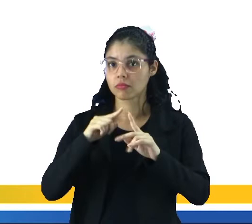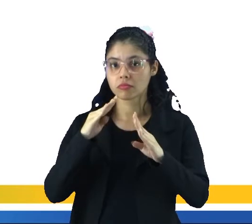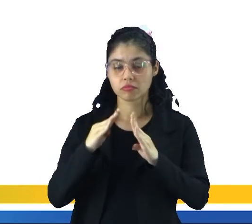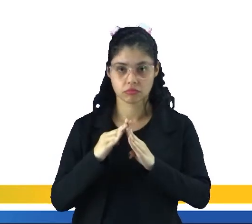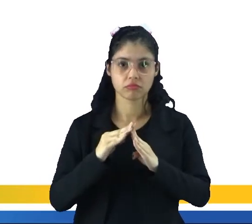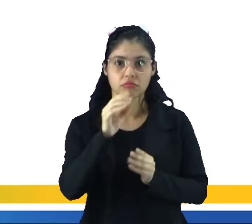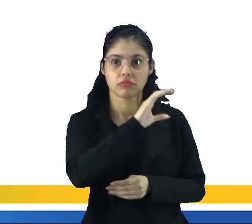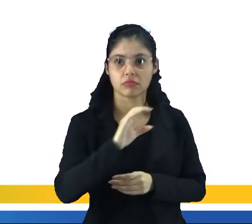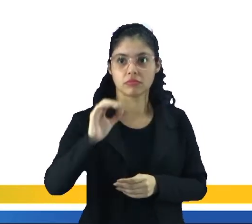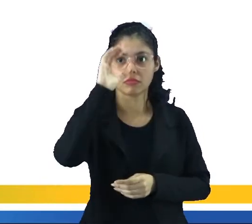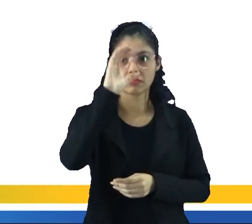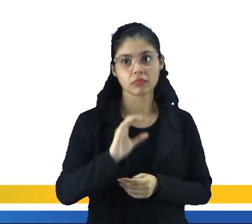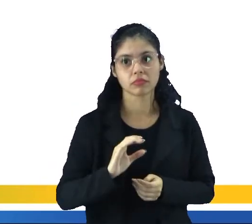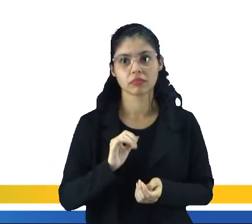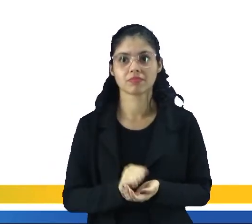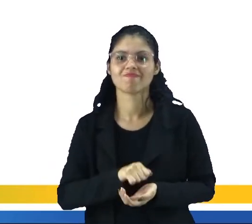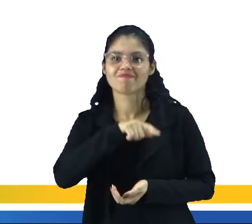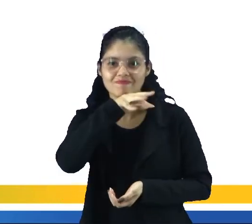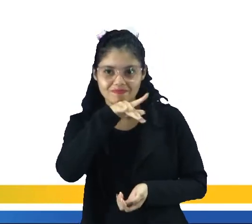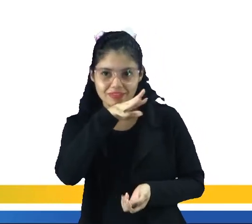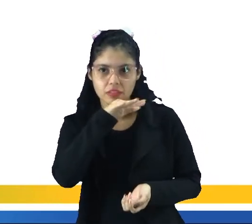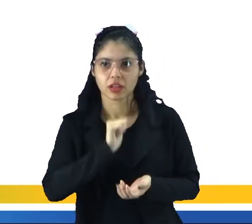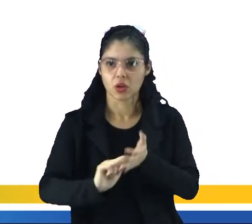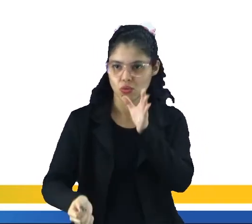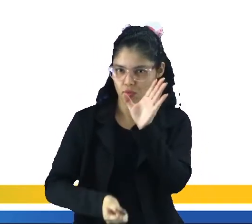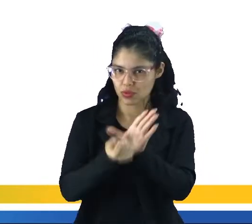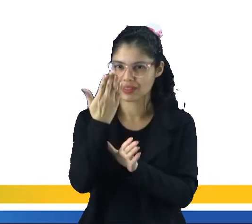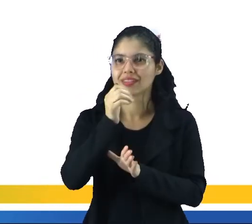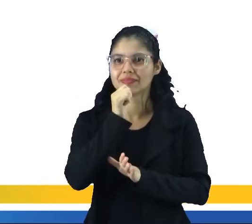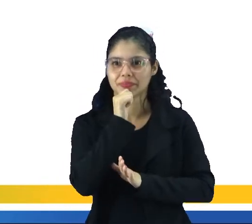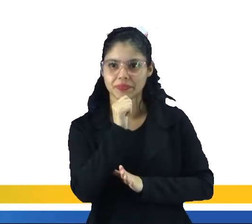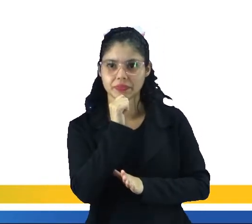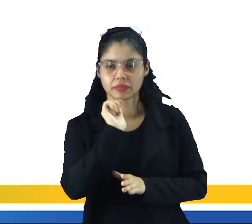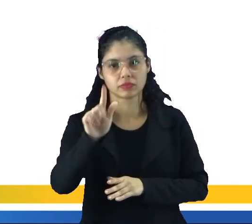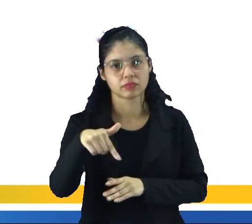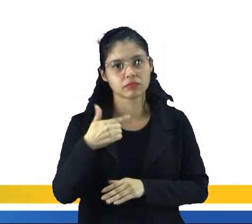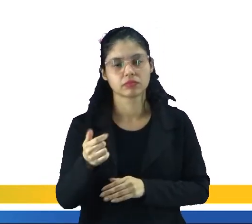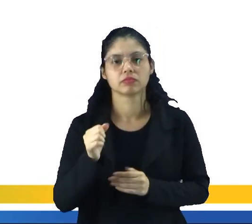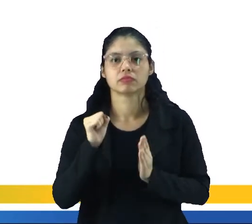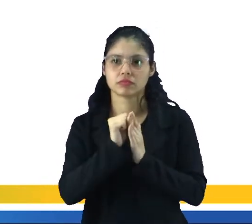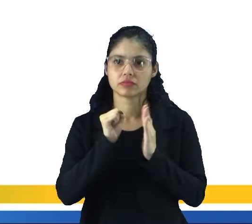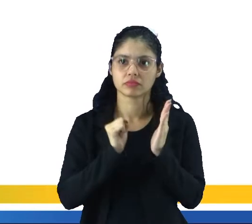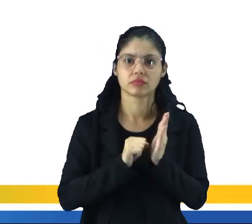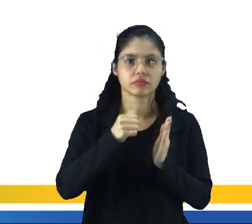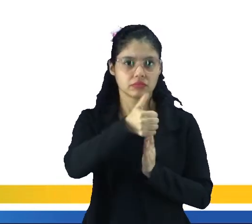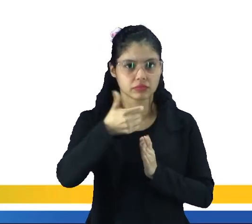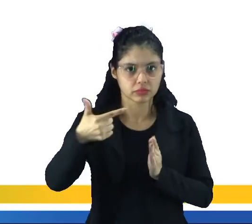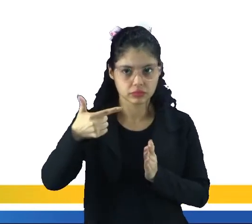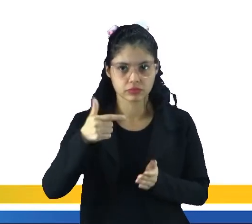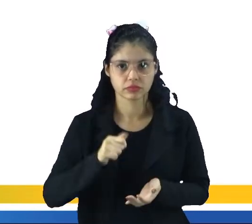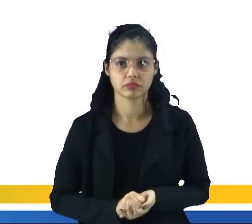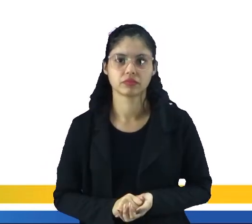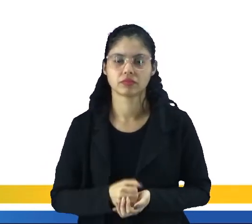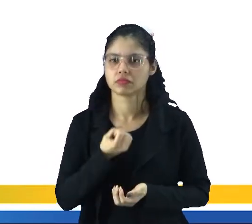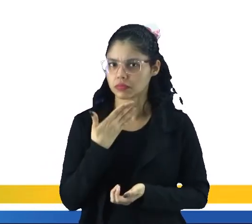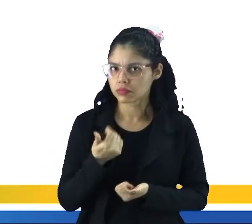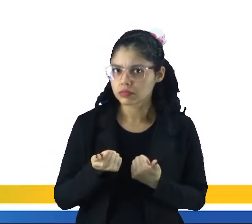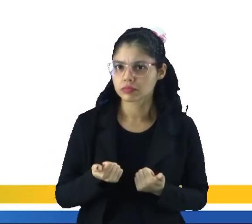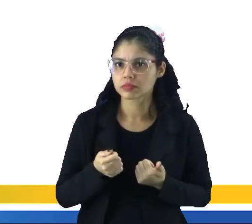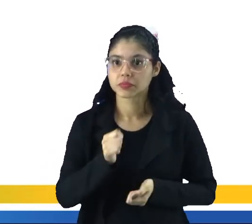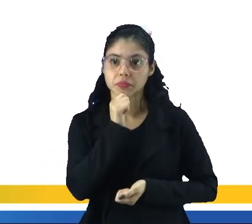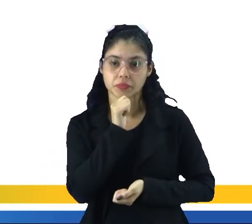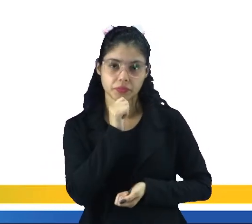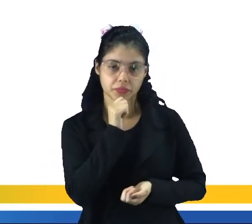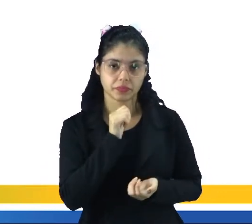uma atividade pecaminosa, ressurgindo aí apenas no século XII, tranquilo? Mas